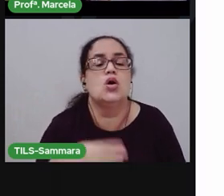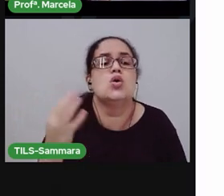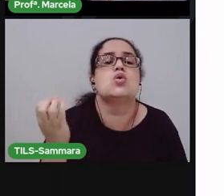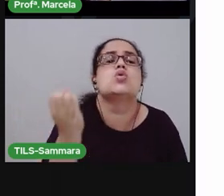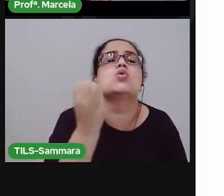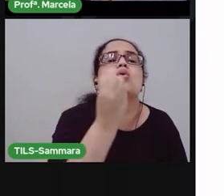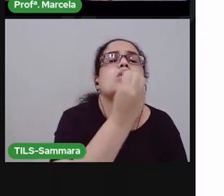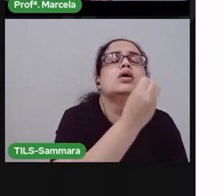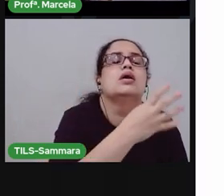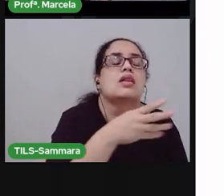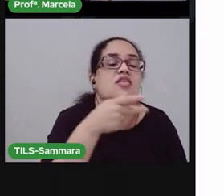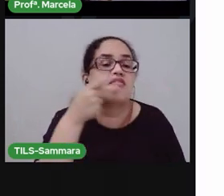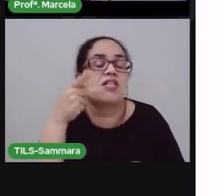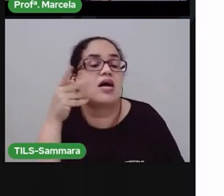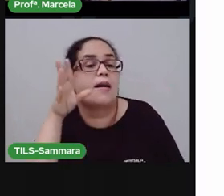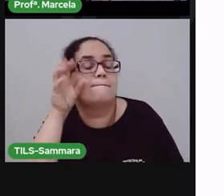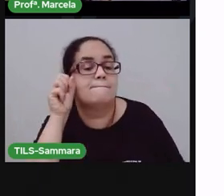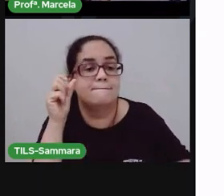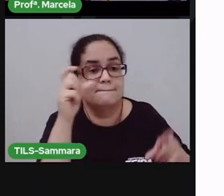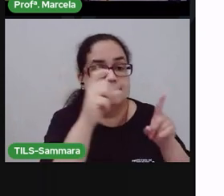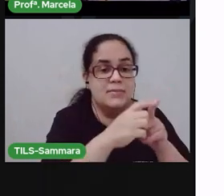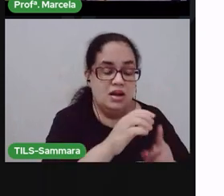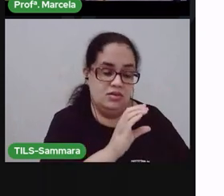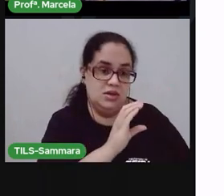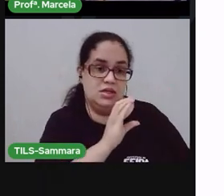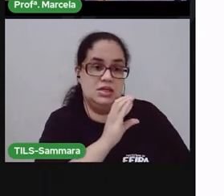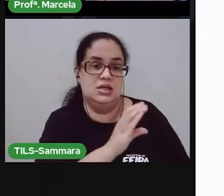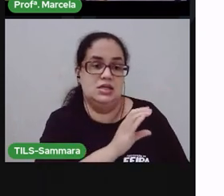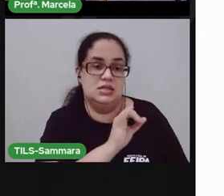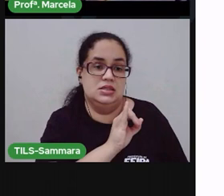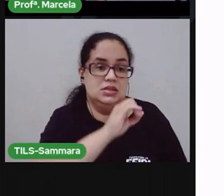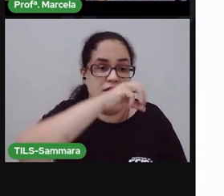Quantas vezes você abriu a boca para falar essa palavra?